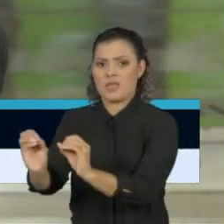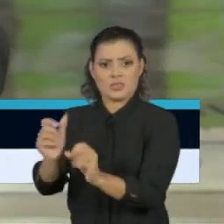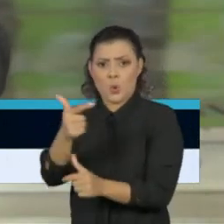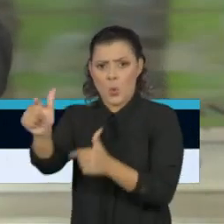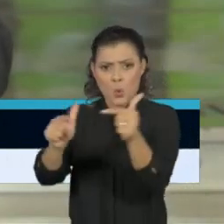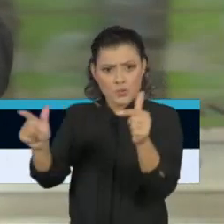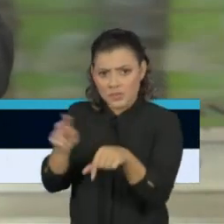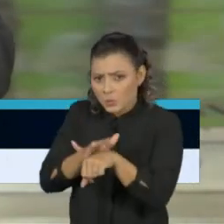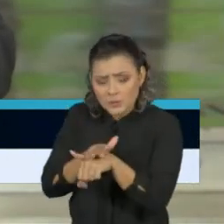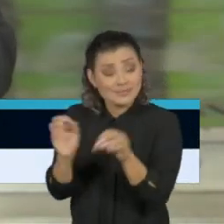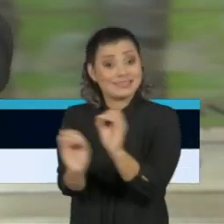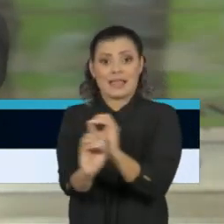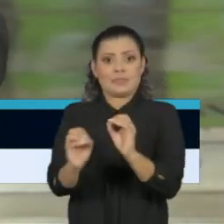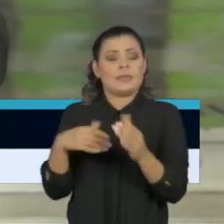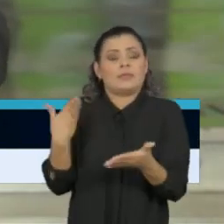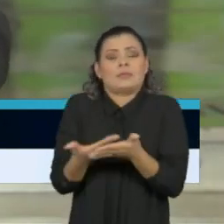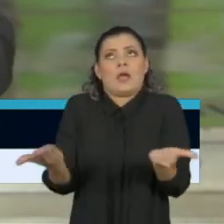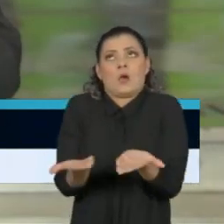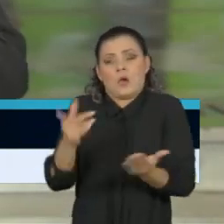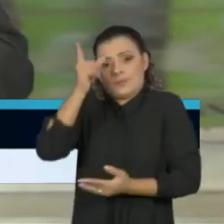especializados do Estado de São Paulo.